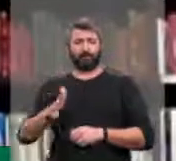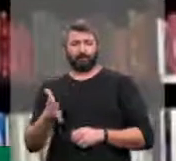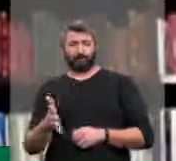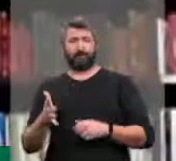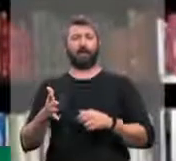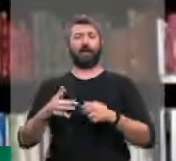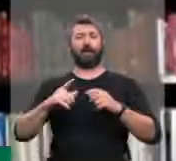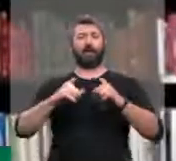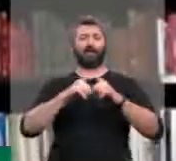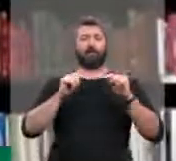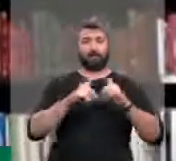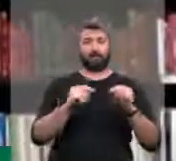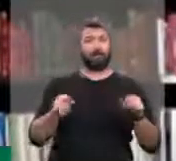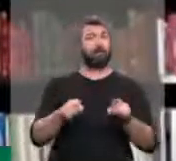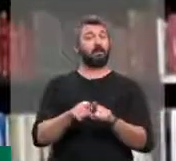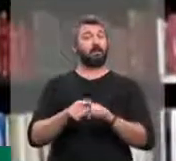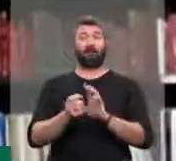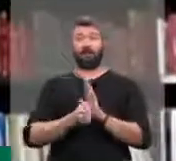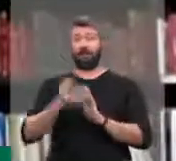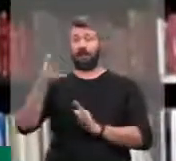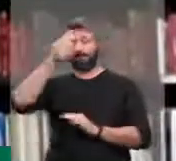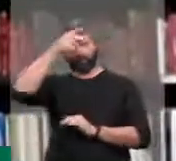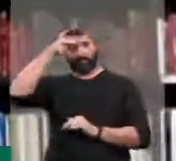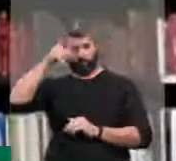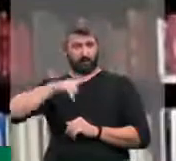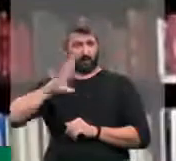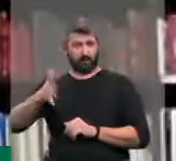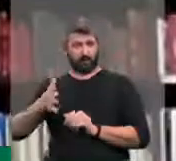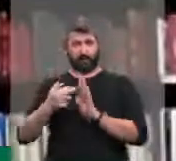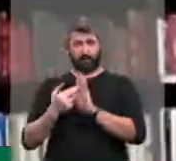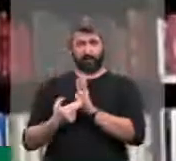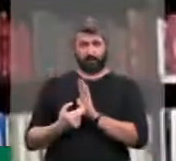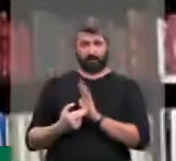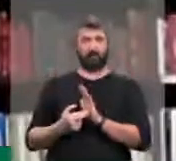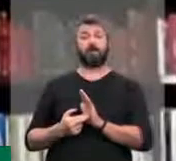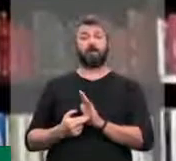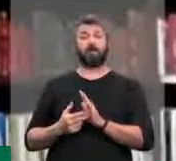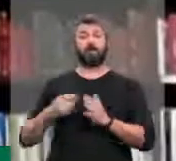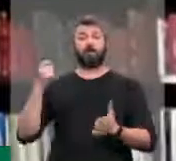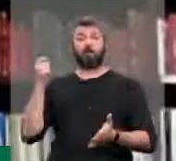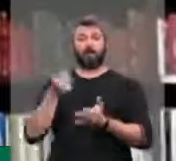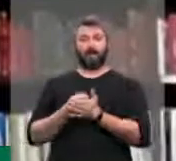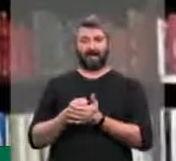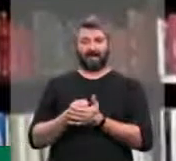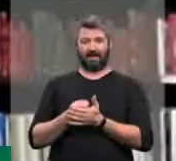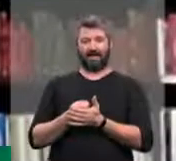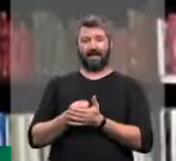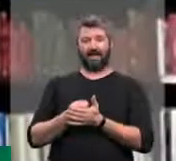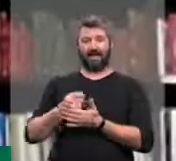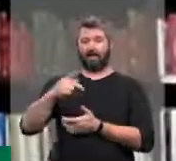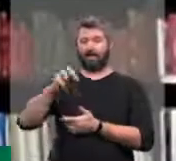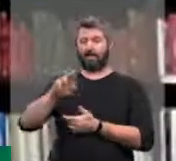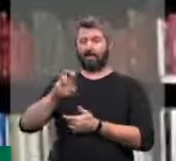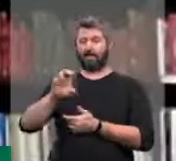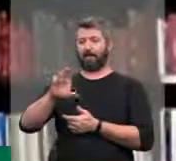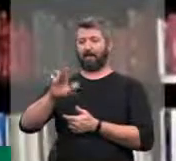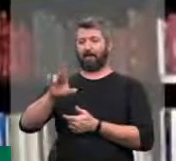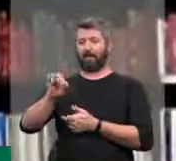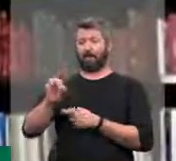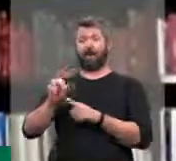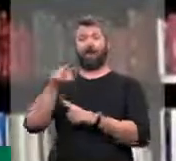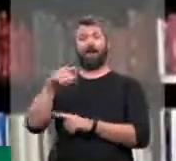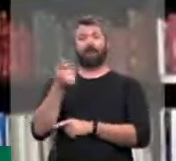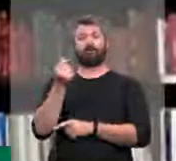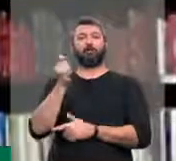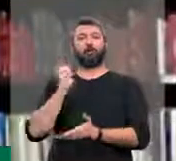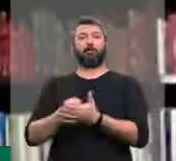boa parte das capitais. O pagamento de precatórios, espécie do gênero execução de sentenças judiciais, mediante acordos